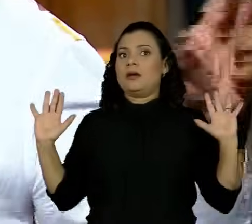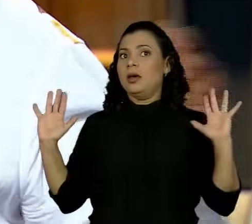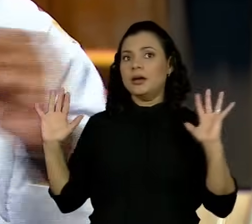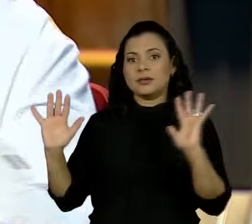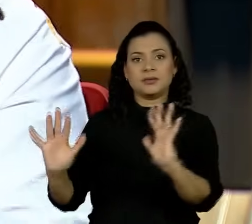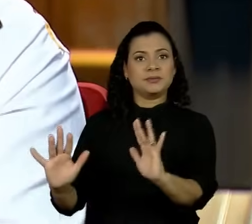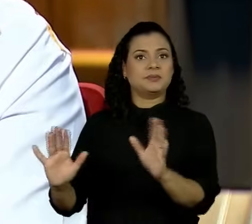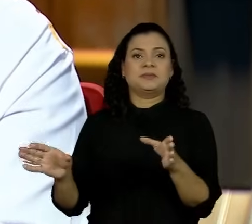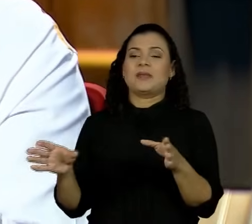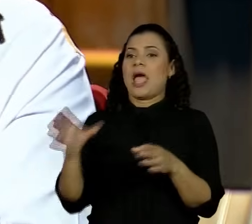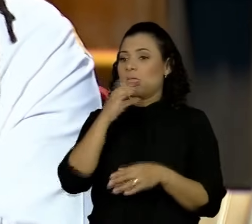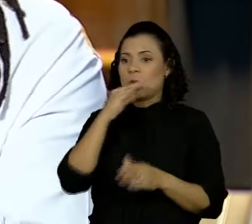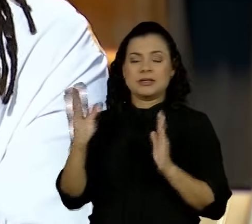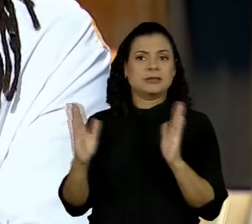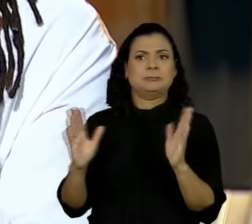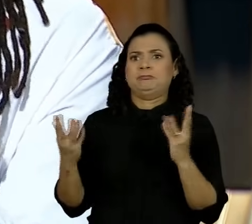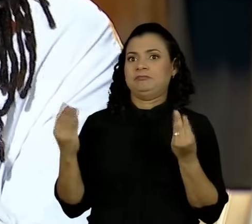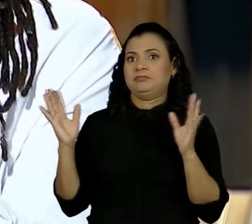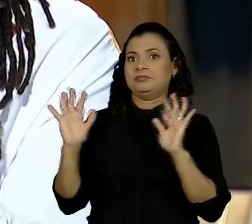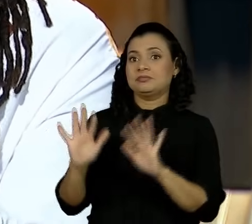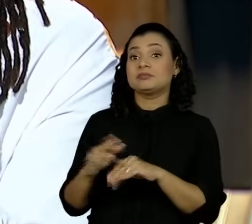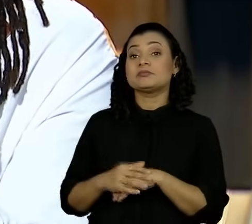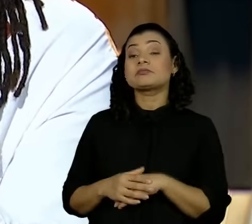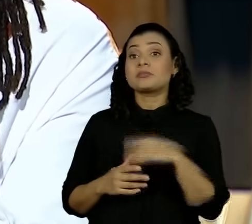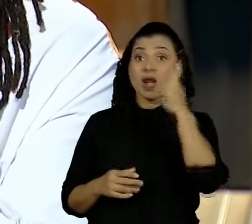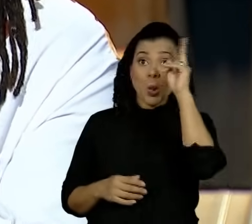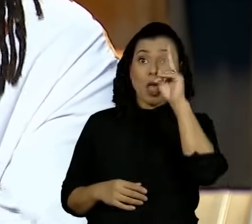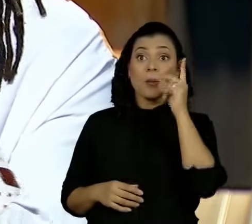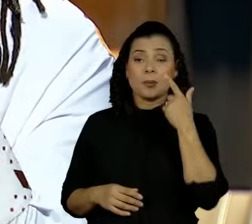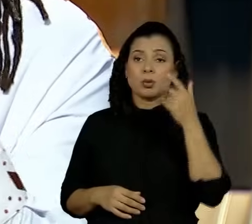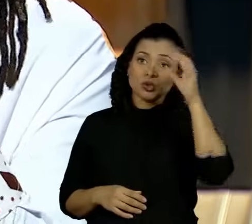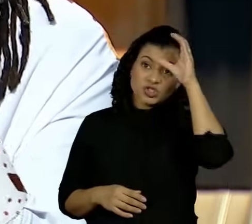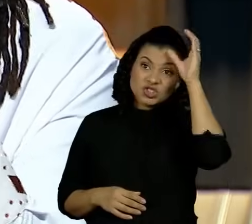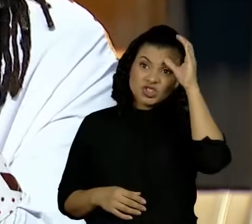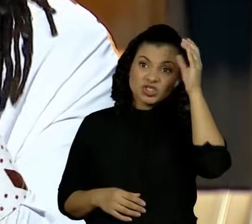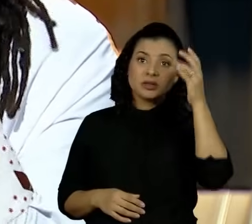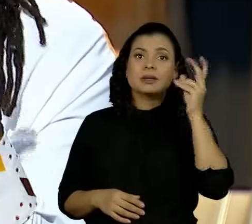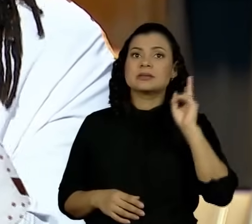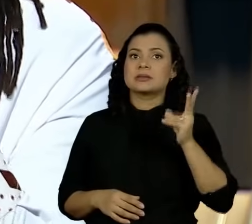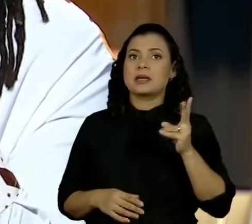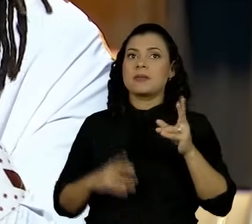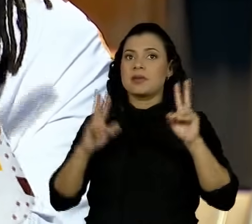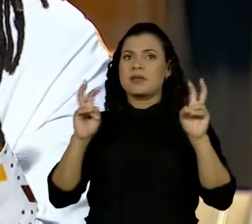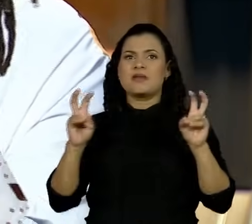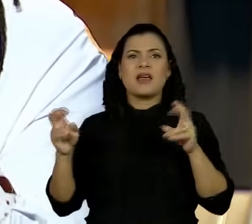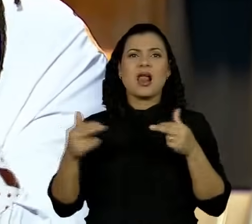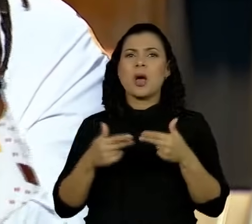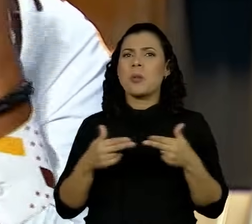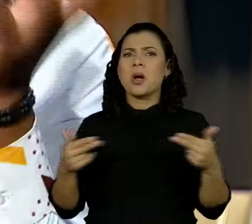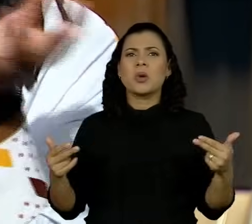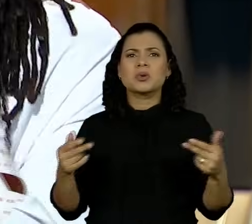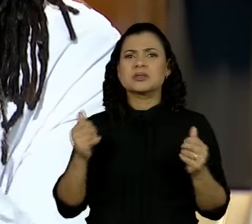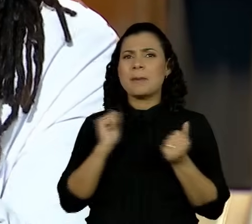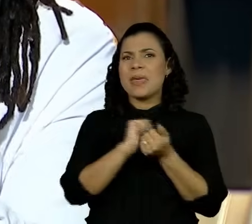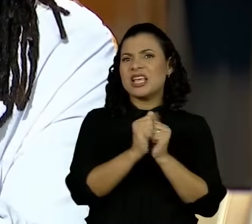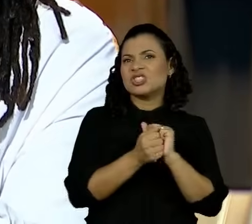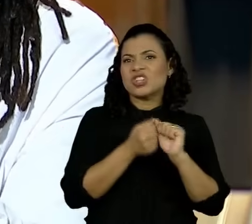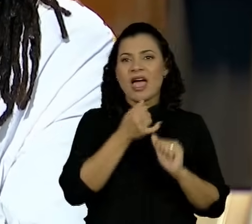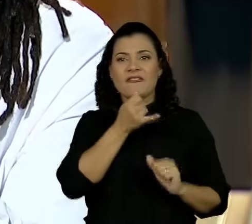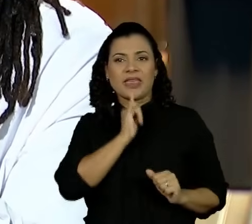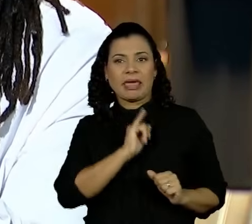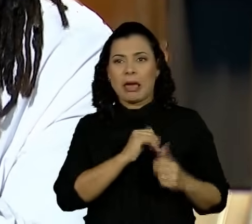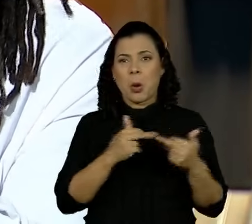da adolescência. E aí alguém falando assim, minhas tias, o assunto era sexo, uma coisa assim, sabe, de ficar, beijar, não sei o